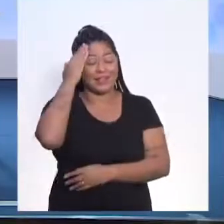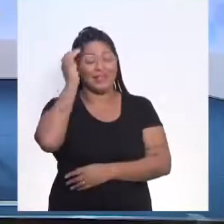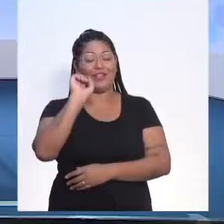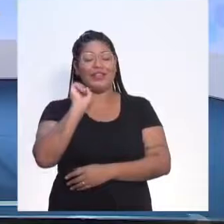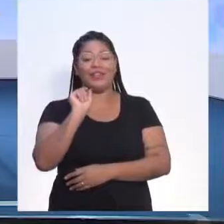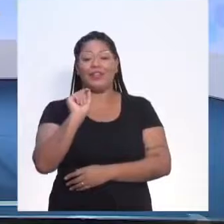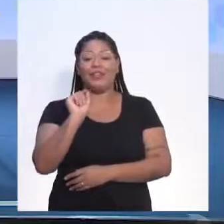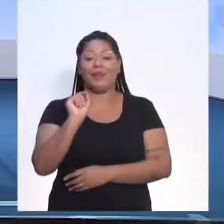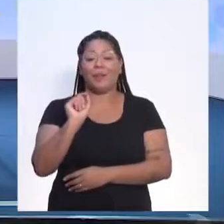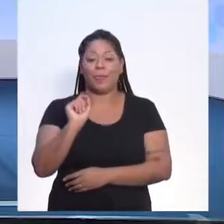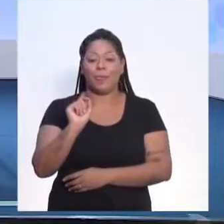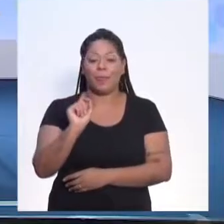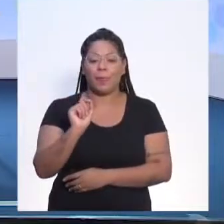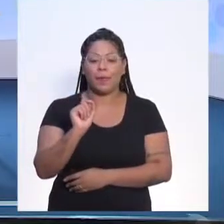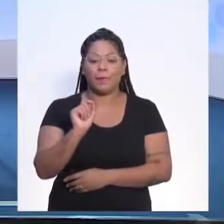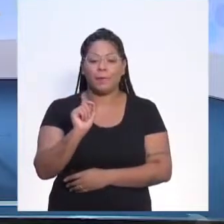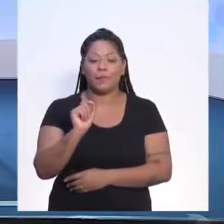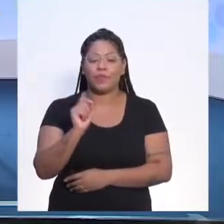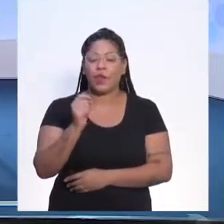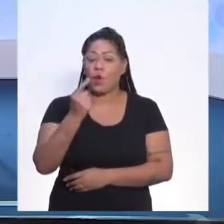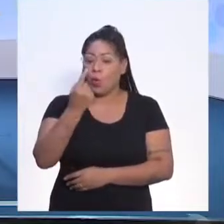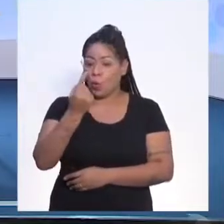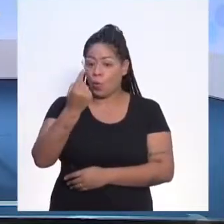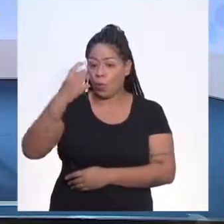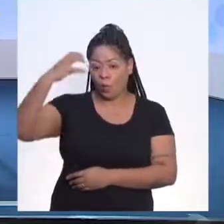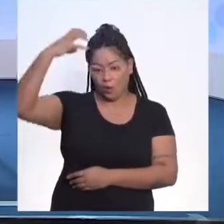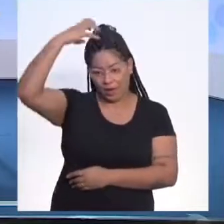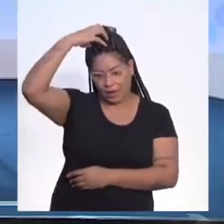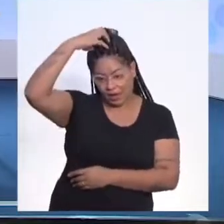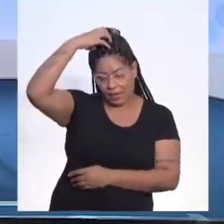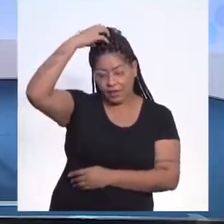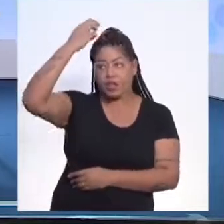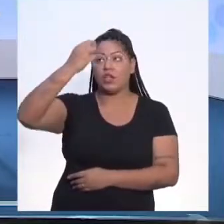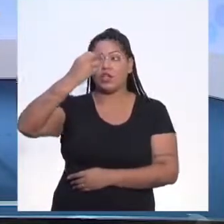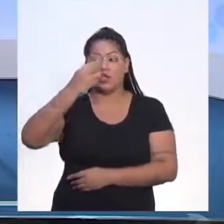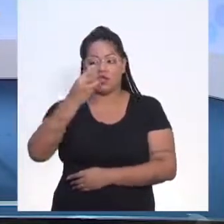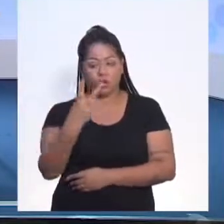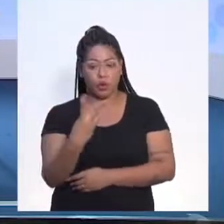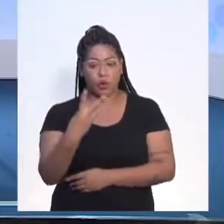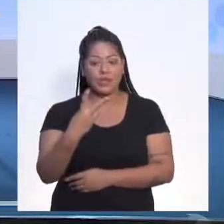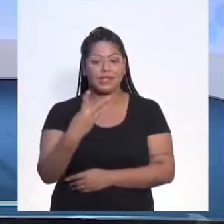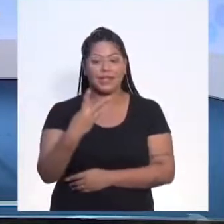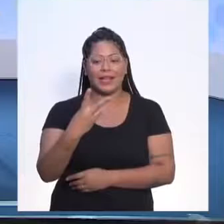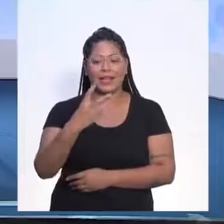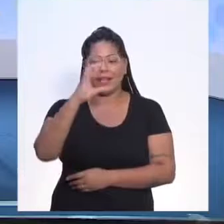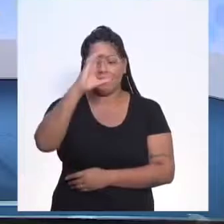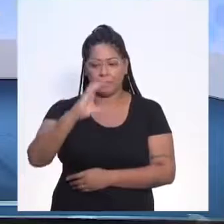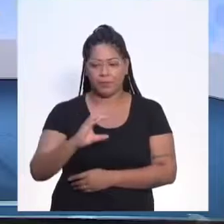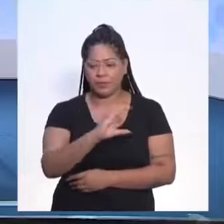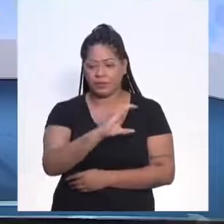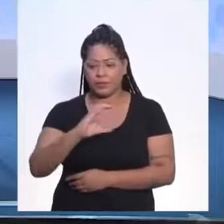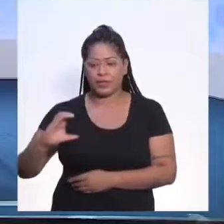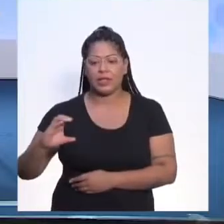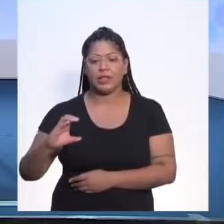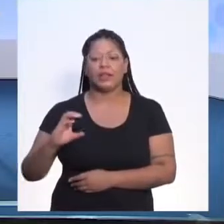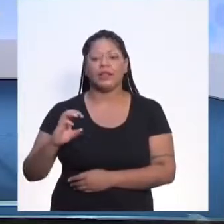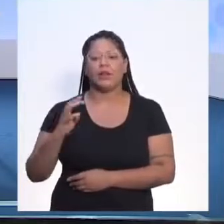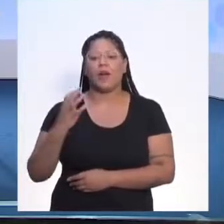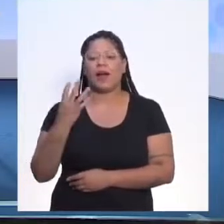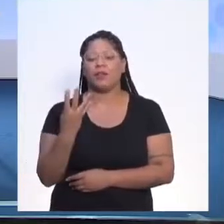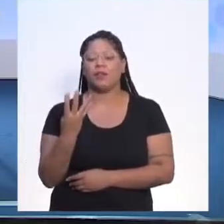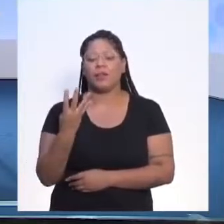sequência aqui, olha. 1, rei. 2, clero. 3, nobreza. 4, servos